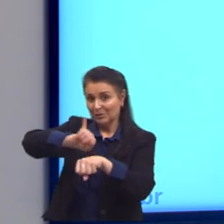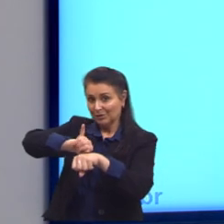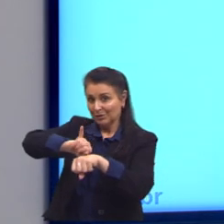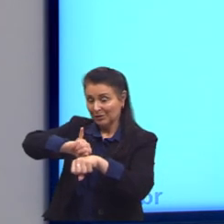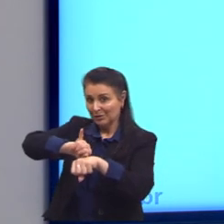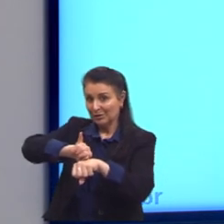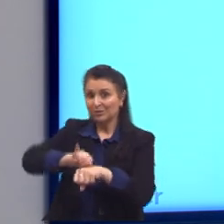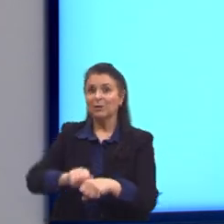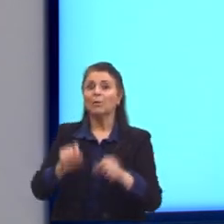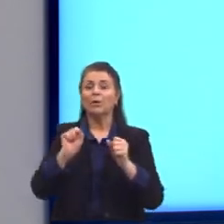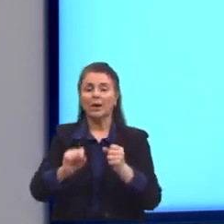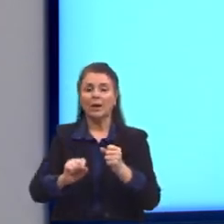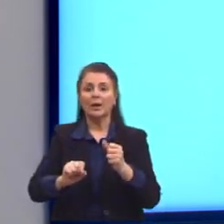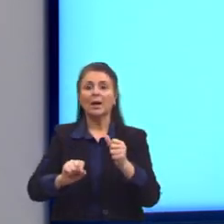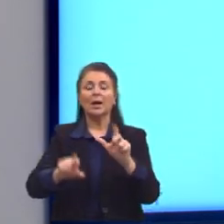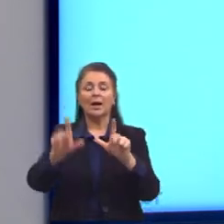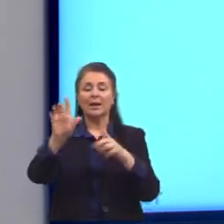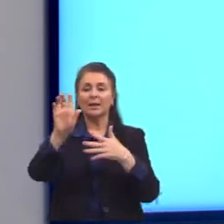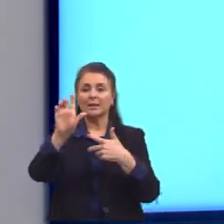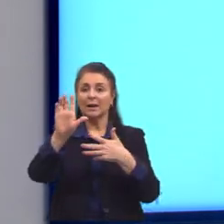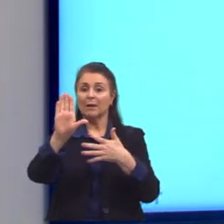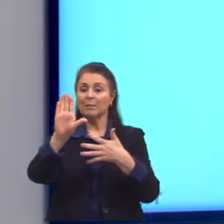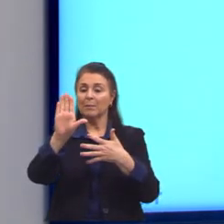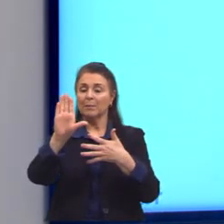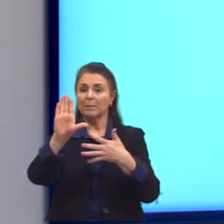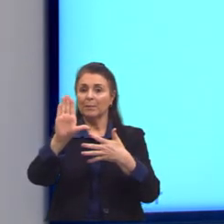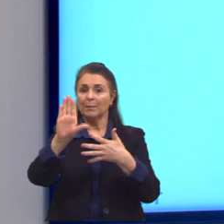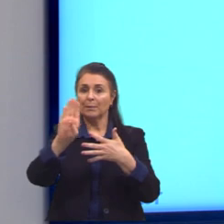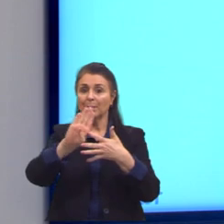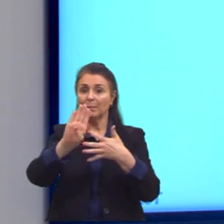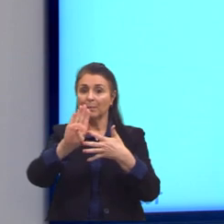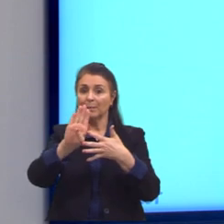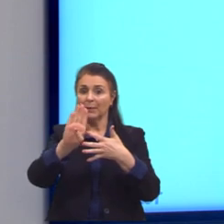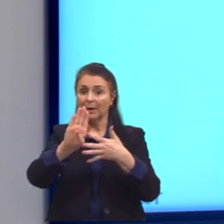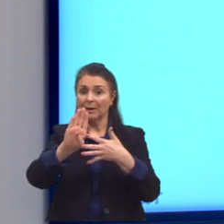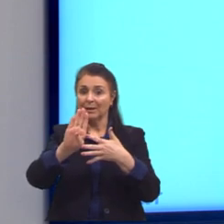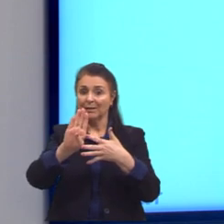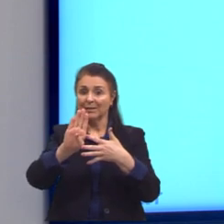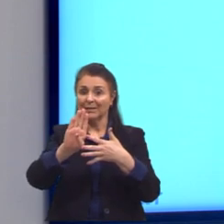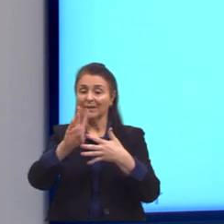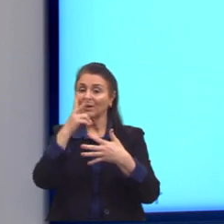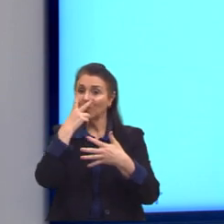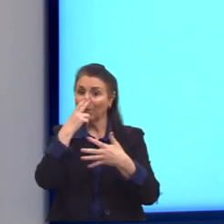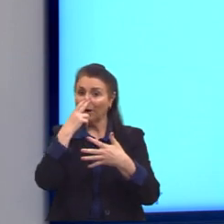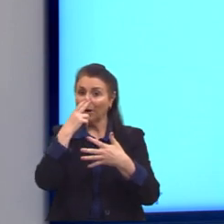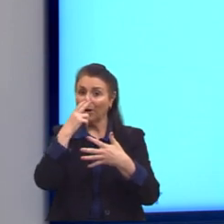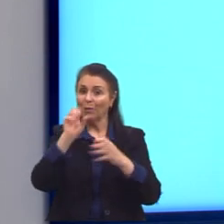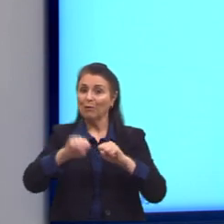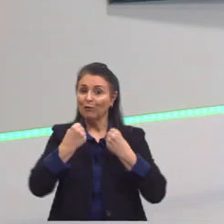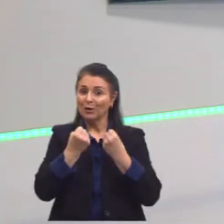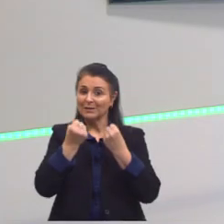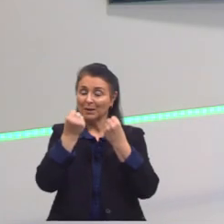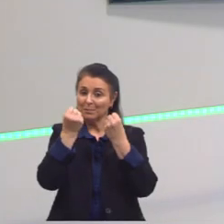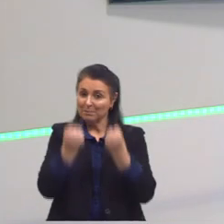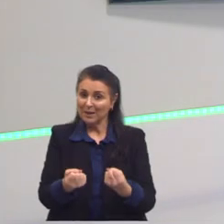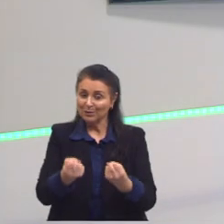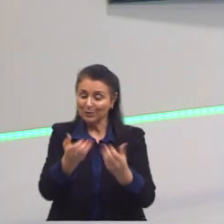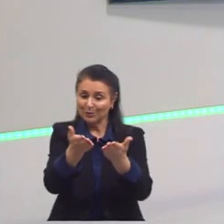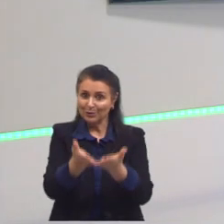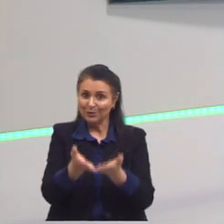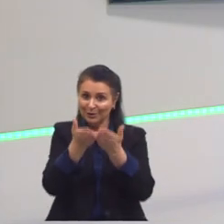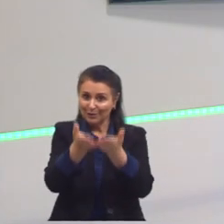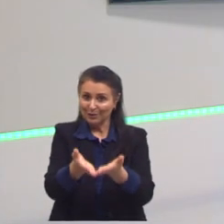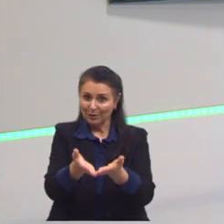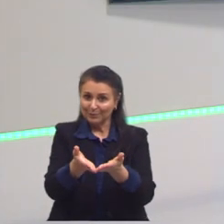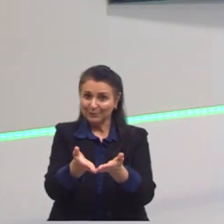tem que a letra B = força peso do petroleiro Tá certo pessoal hoje a gente